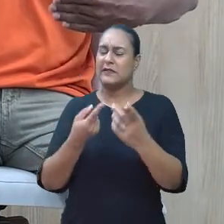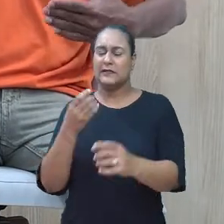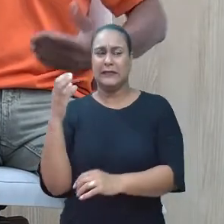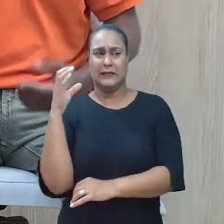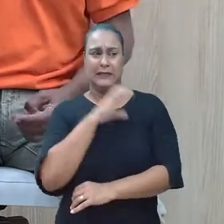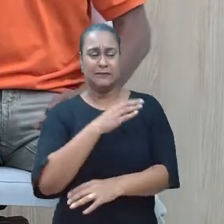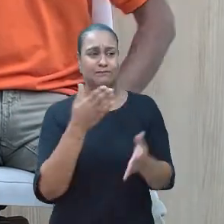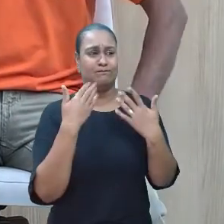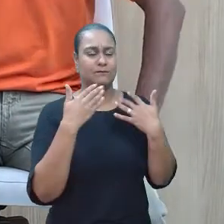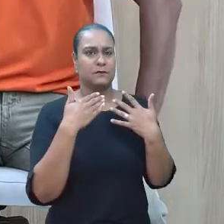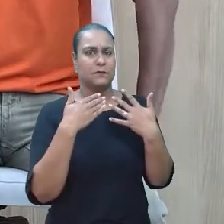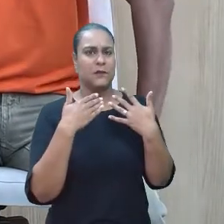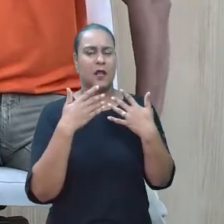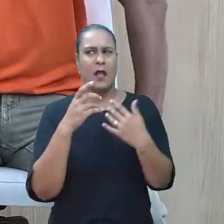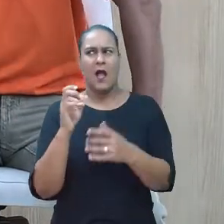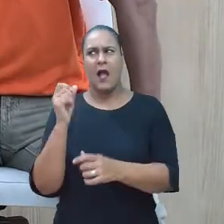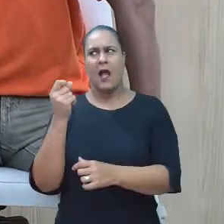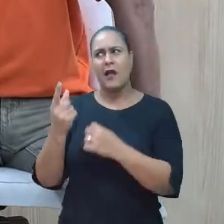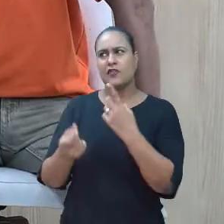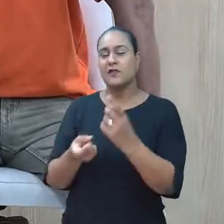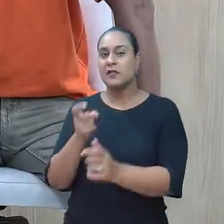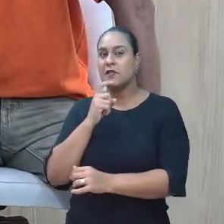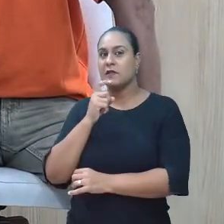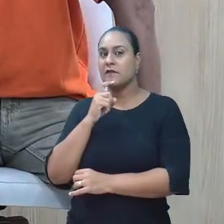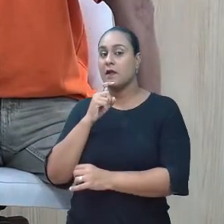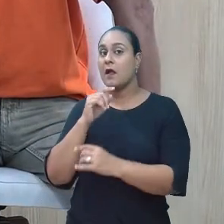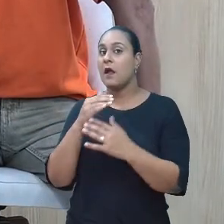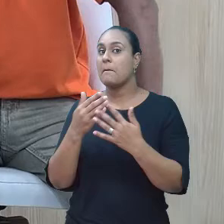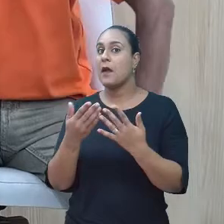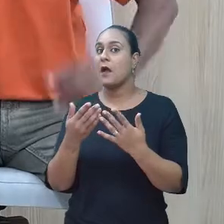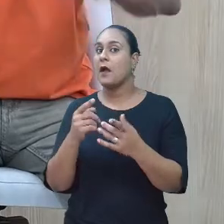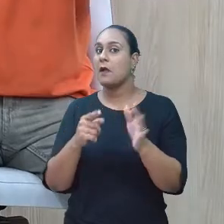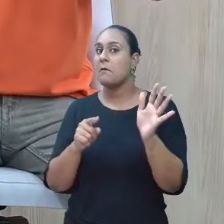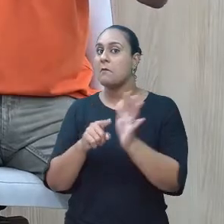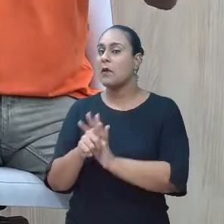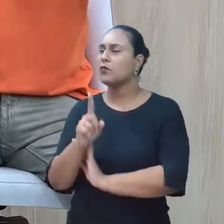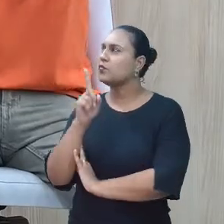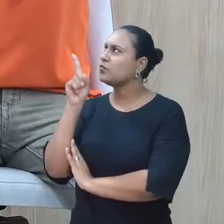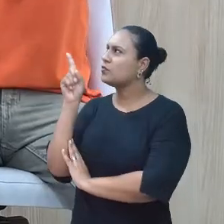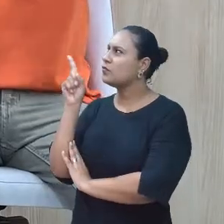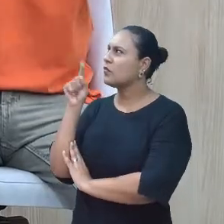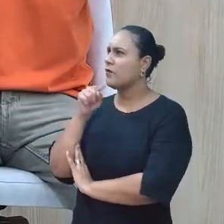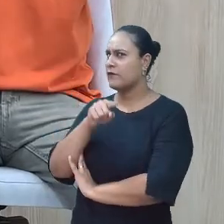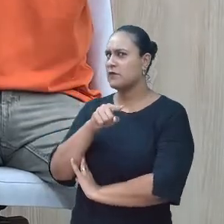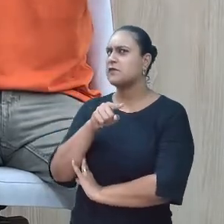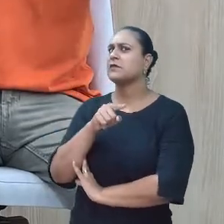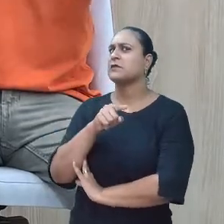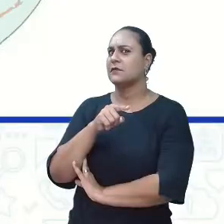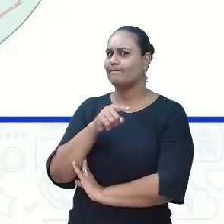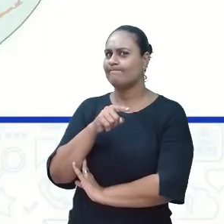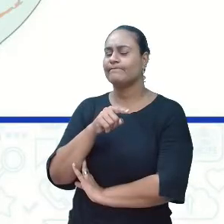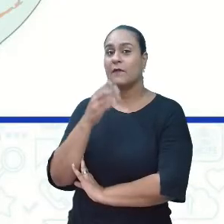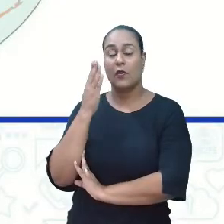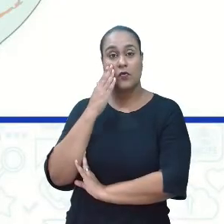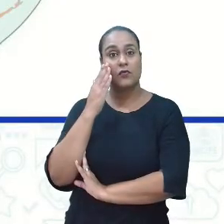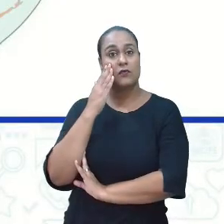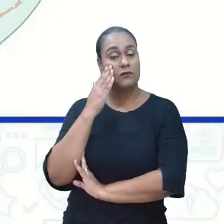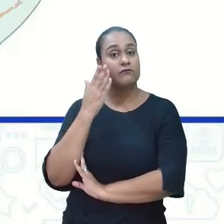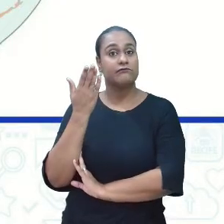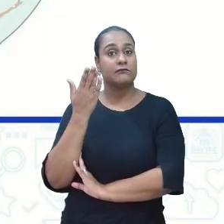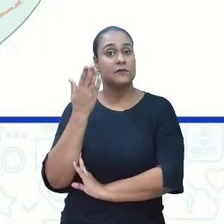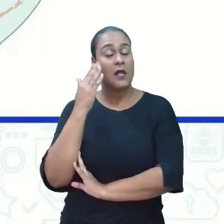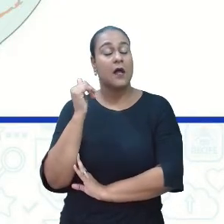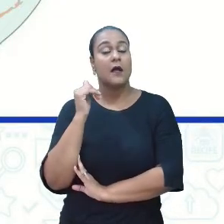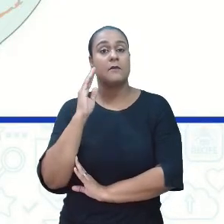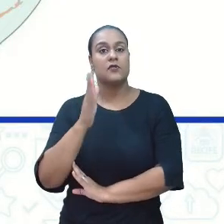a gente fica. Mas ele me perguntou sobre zonas intertropicais. Vocês já estudaram, viram o globo? Vocês viram agora, falando ali da